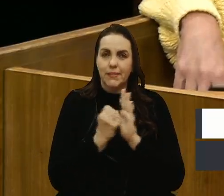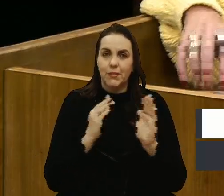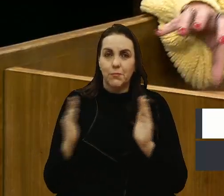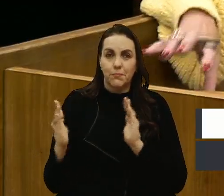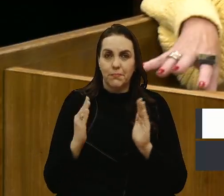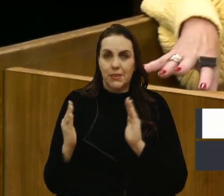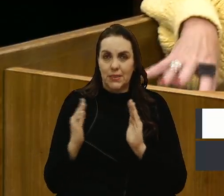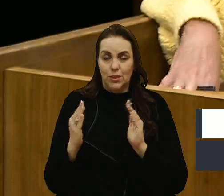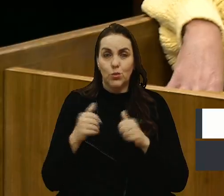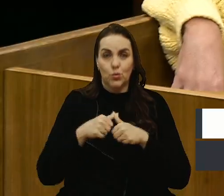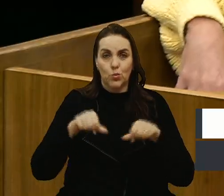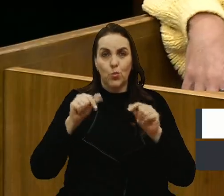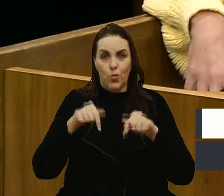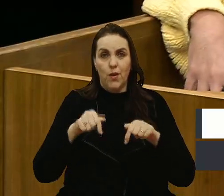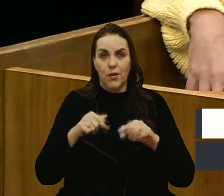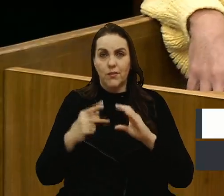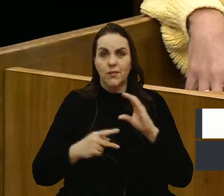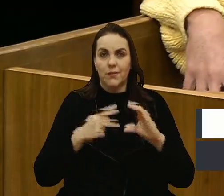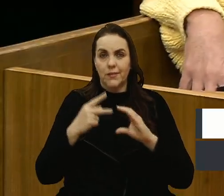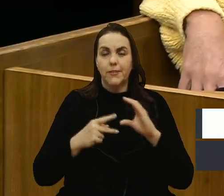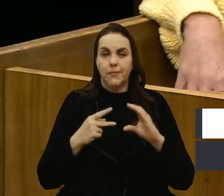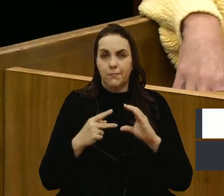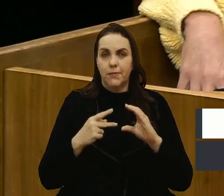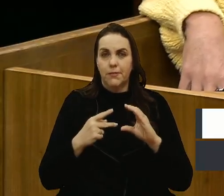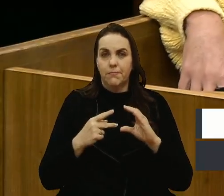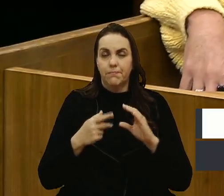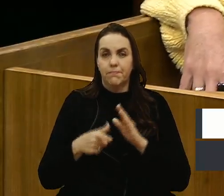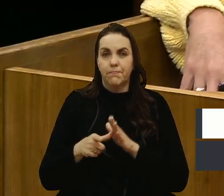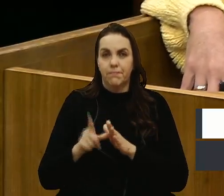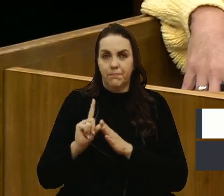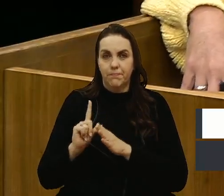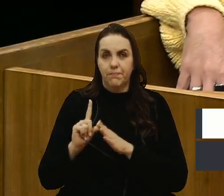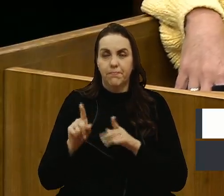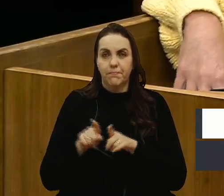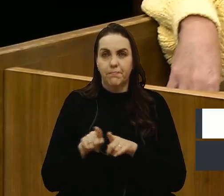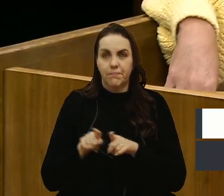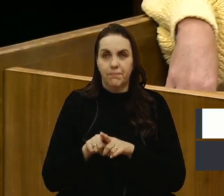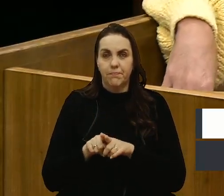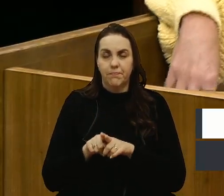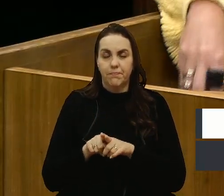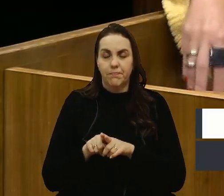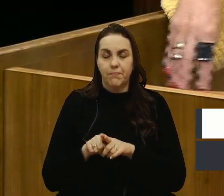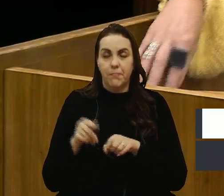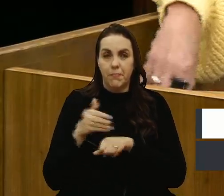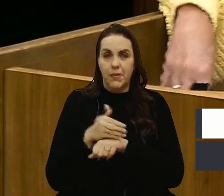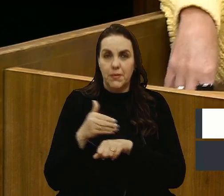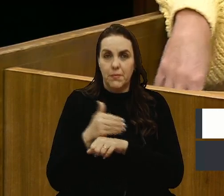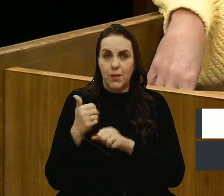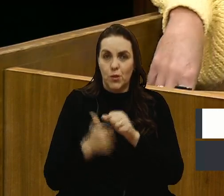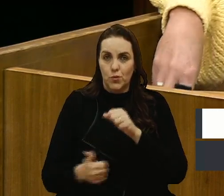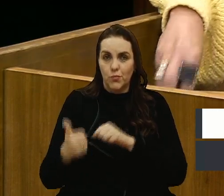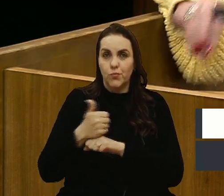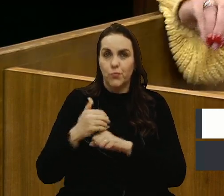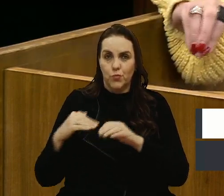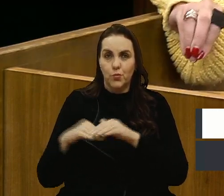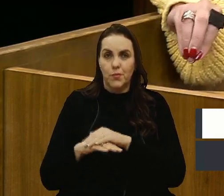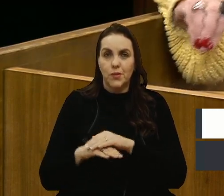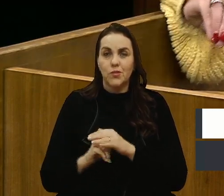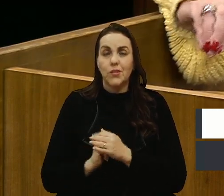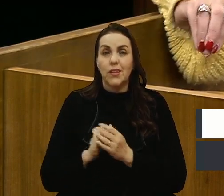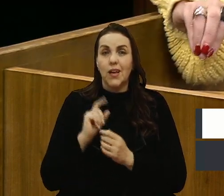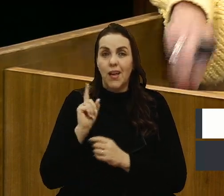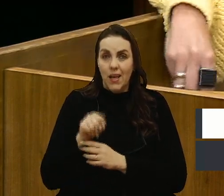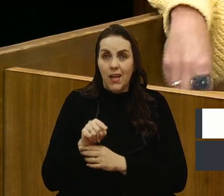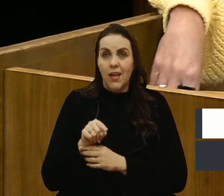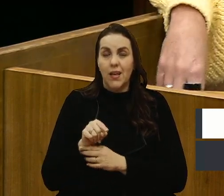eu estou aqui nessa casa, mesmo antes, às vezes que eu entrei como suplente, um